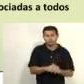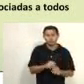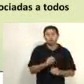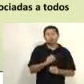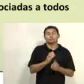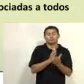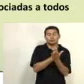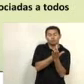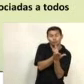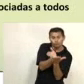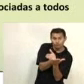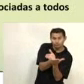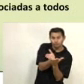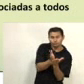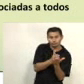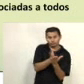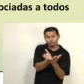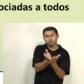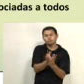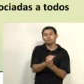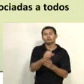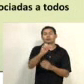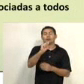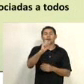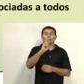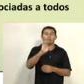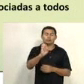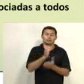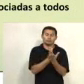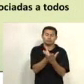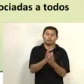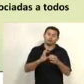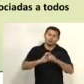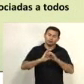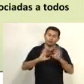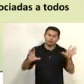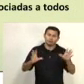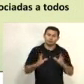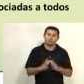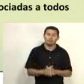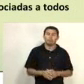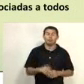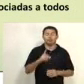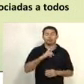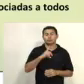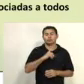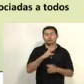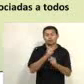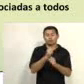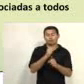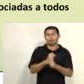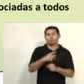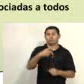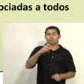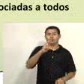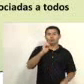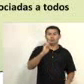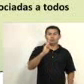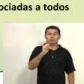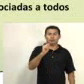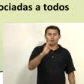que é a área sobre a curva, permite obter o cálculo das